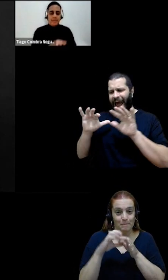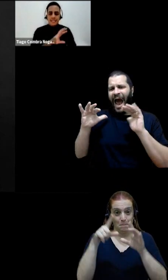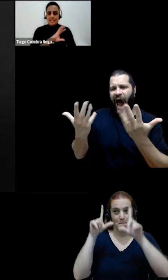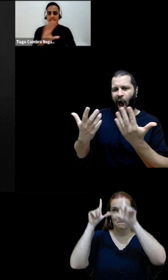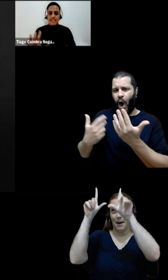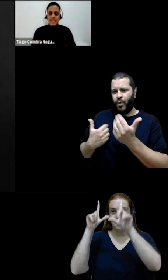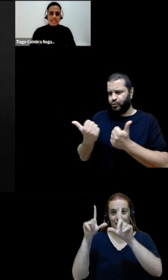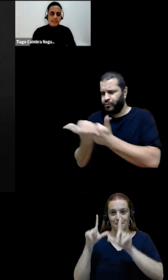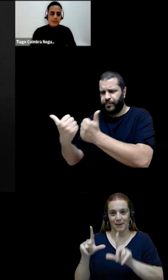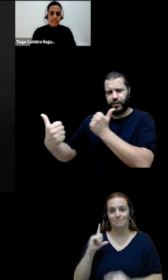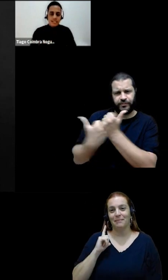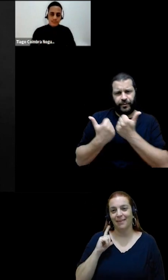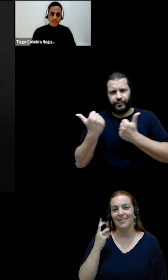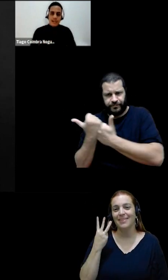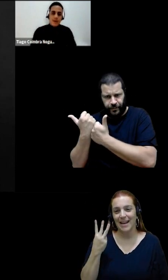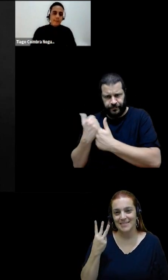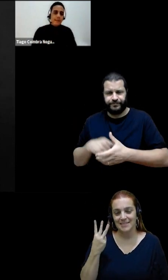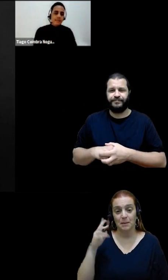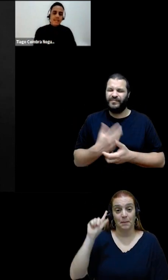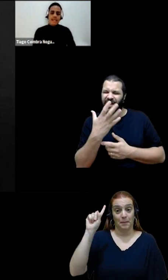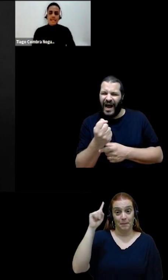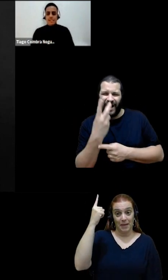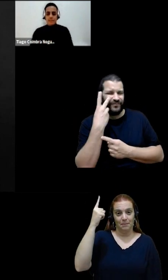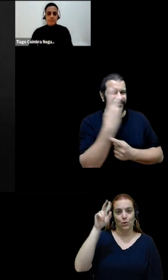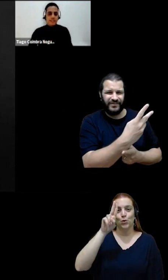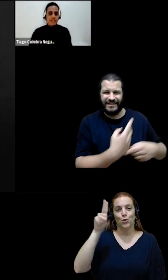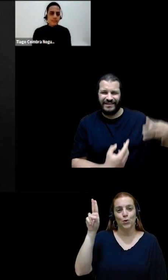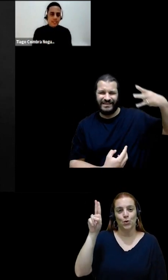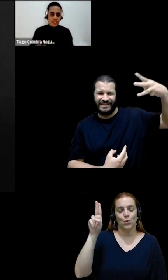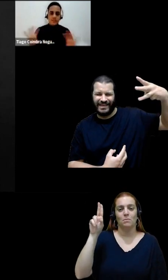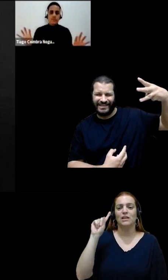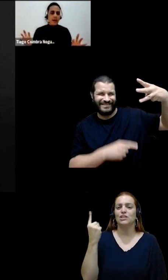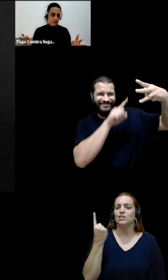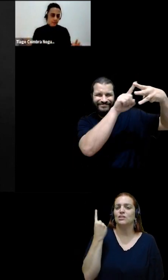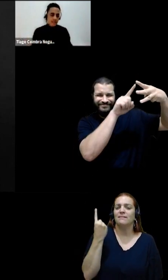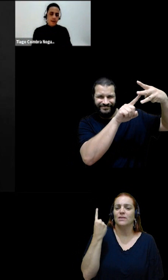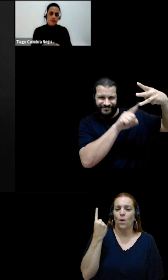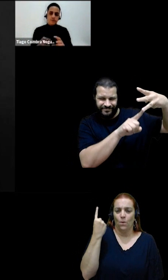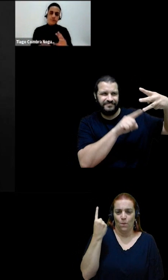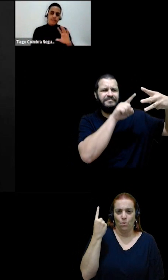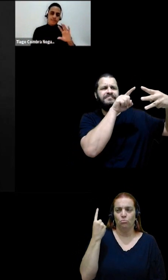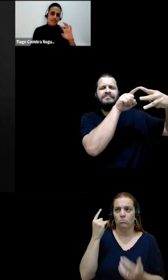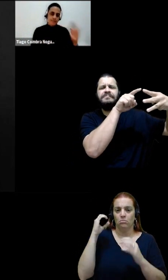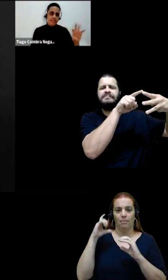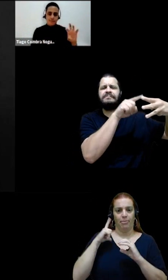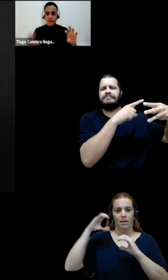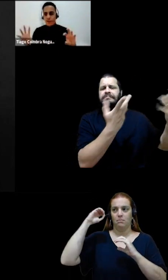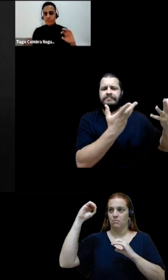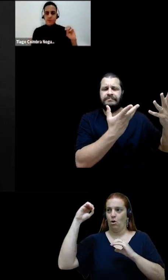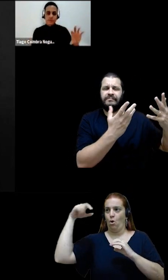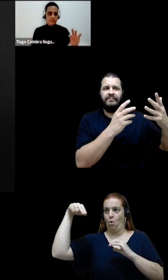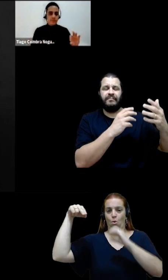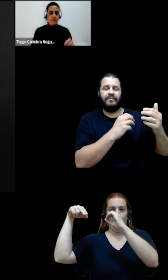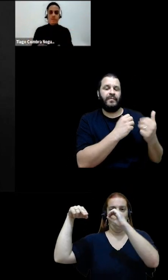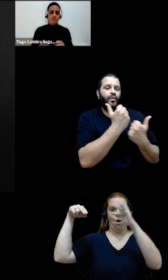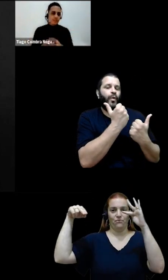ele apresenta esses 3 modelos, né? O primeiro dele, ele chama um modelo individual, né? Onde você tem um intérprete off